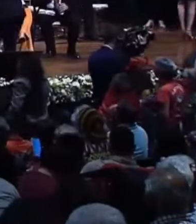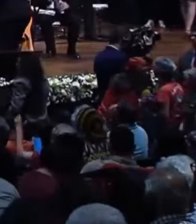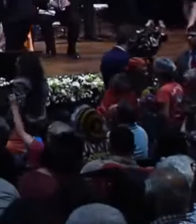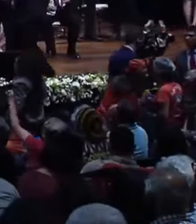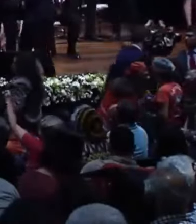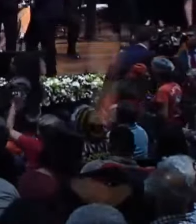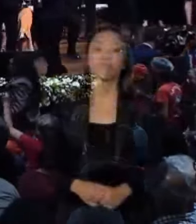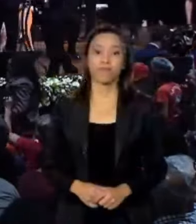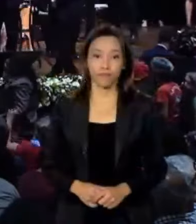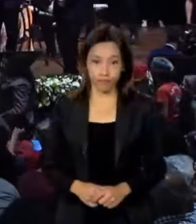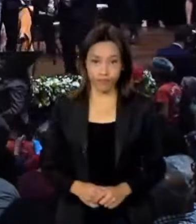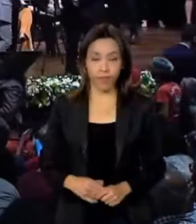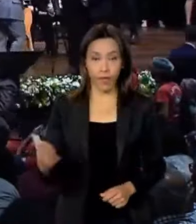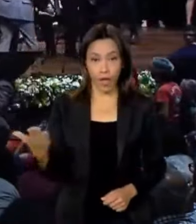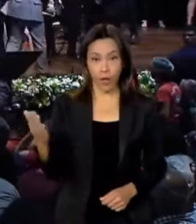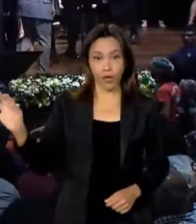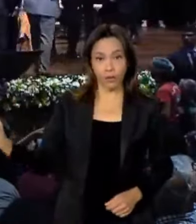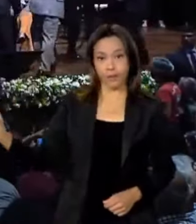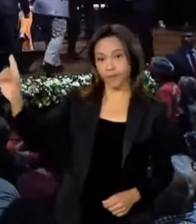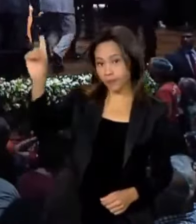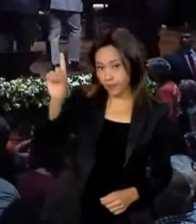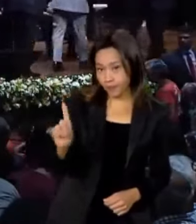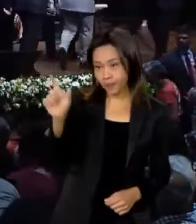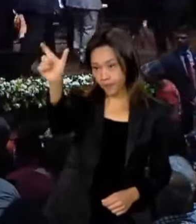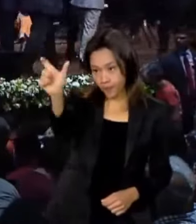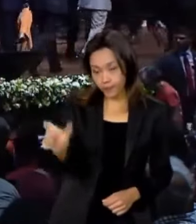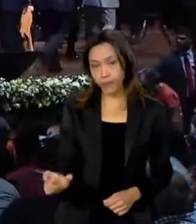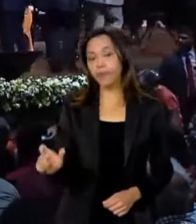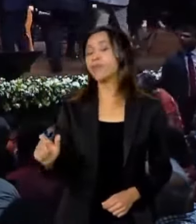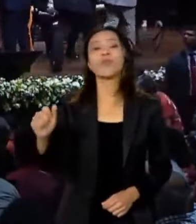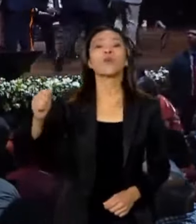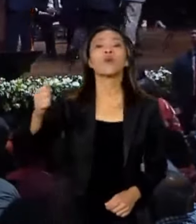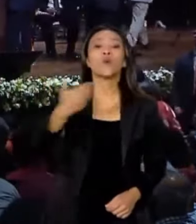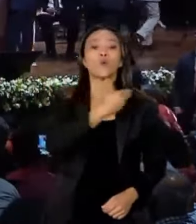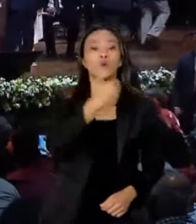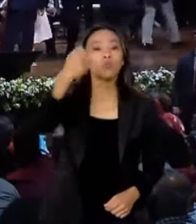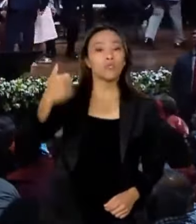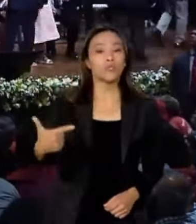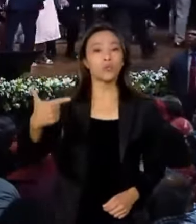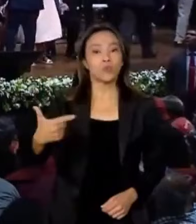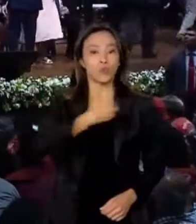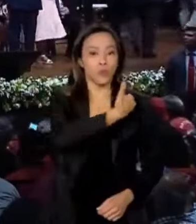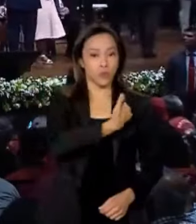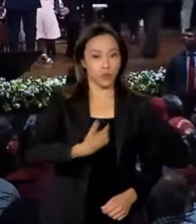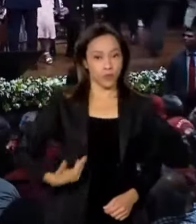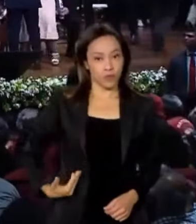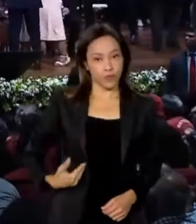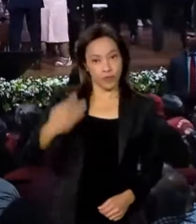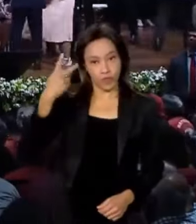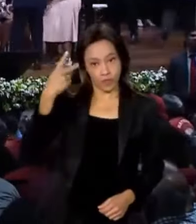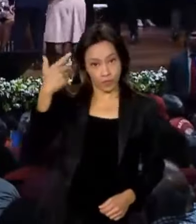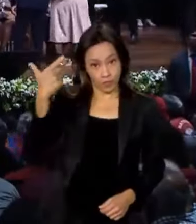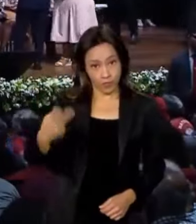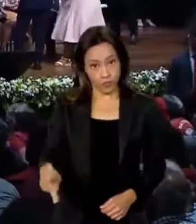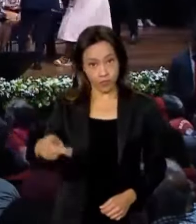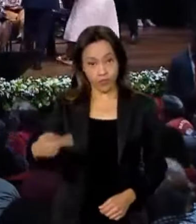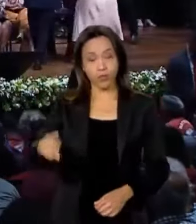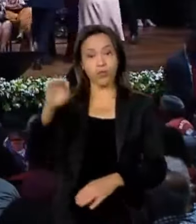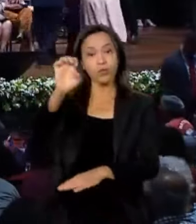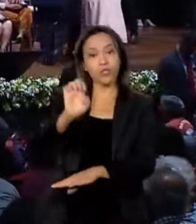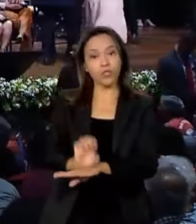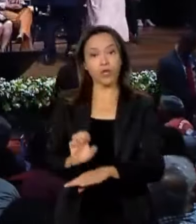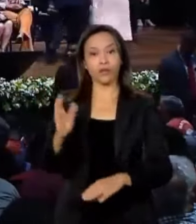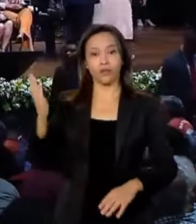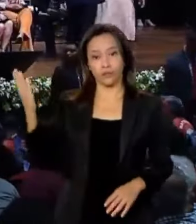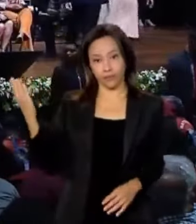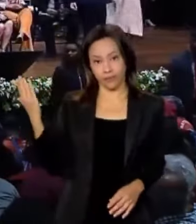Agora fará uso da palavra o vice-governador do estado de Minas Gerais, professor Matheus.